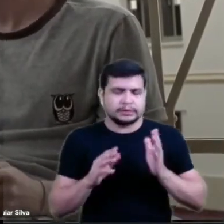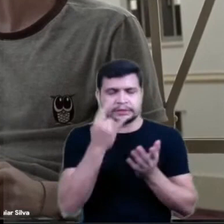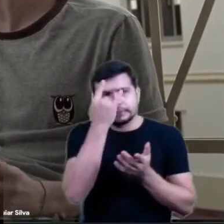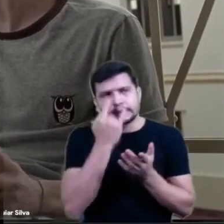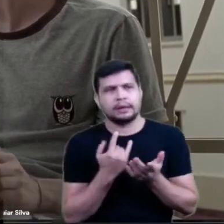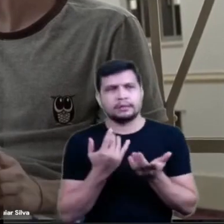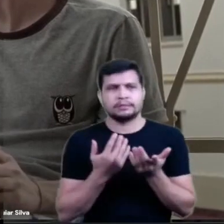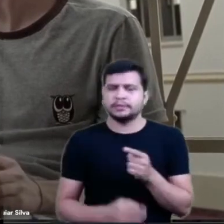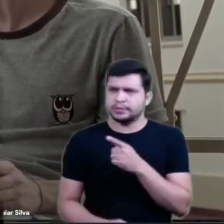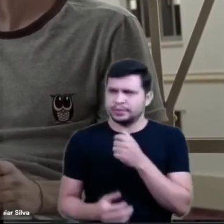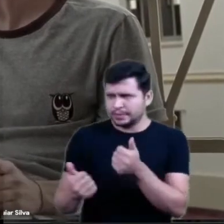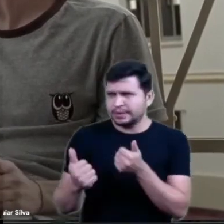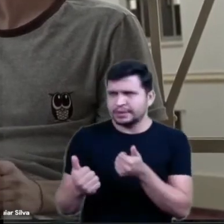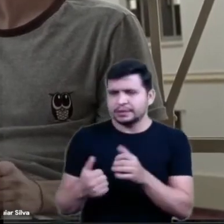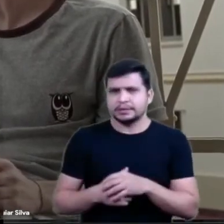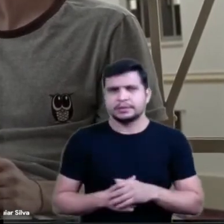tudo bem?